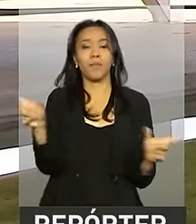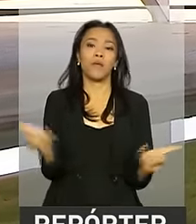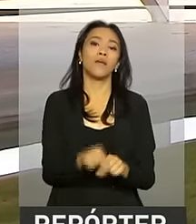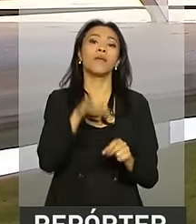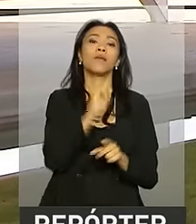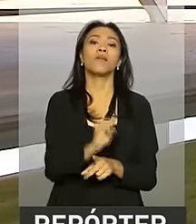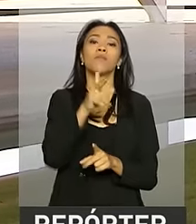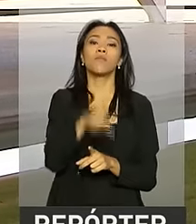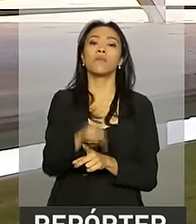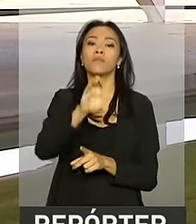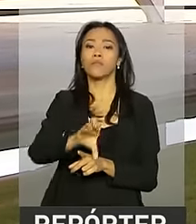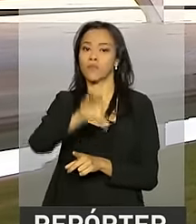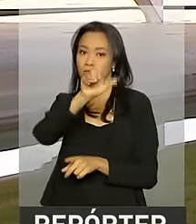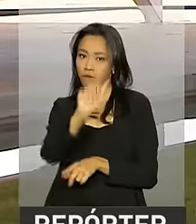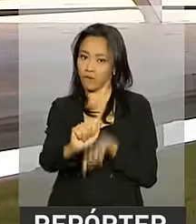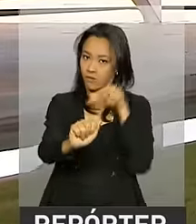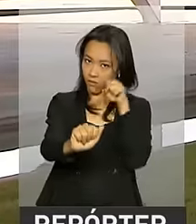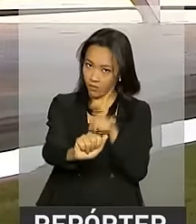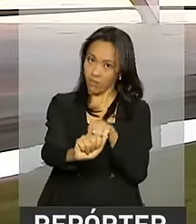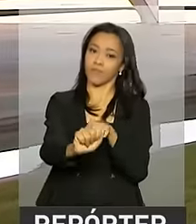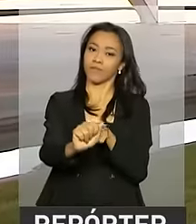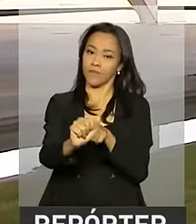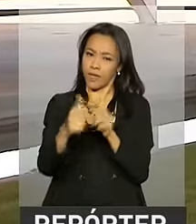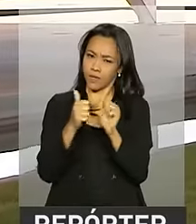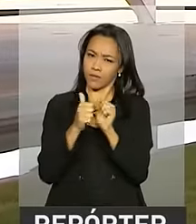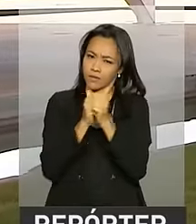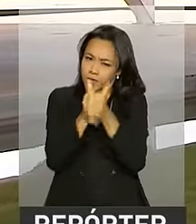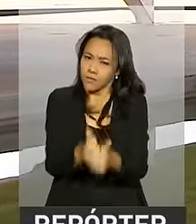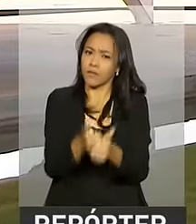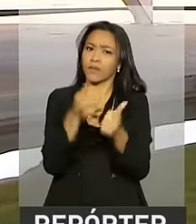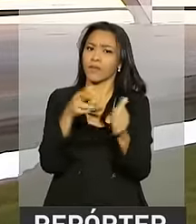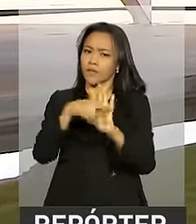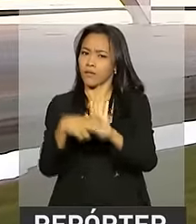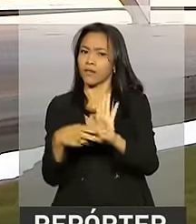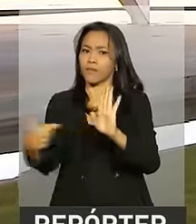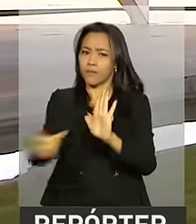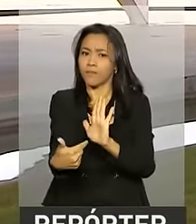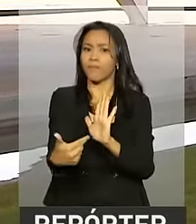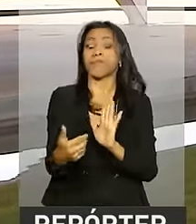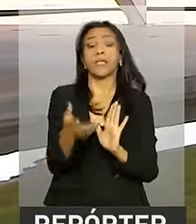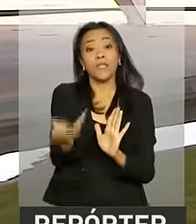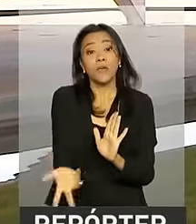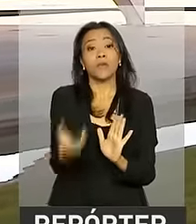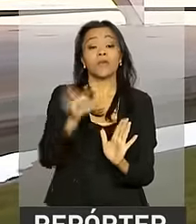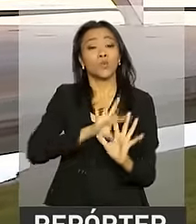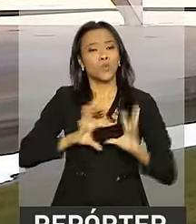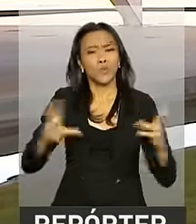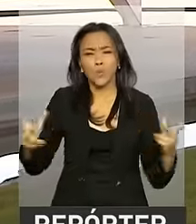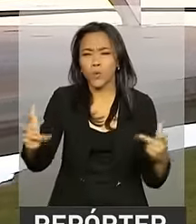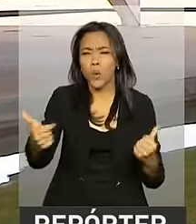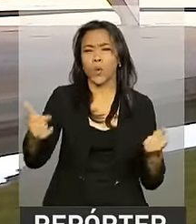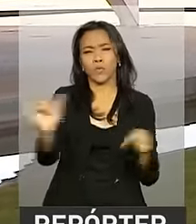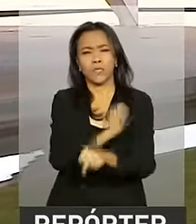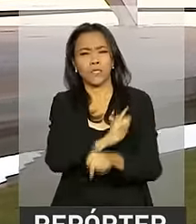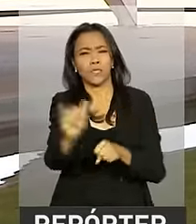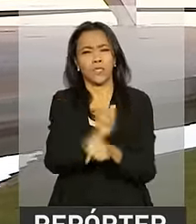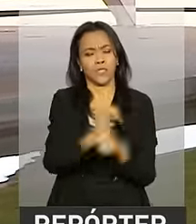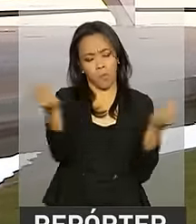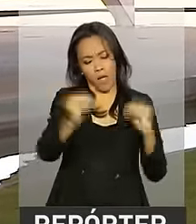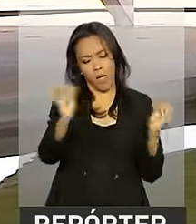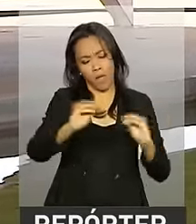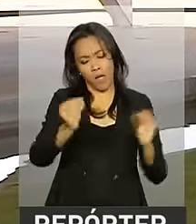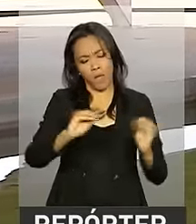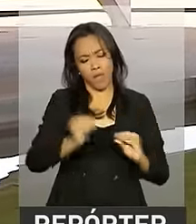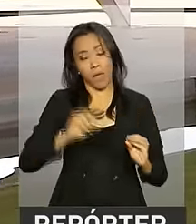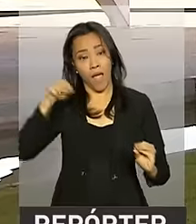Nacional de preços ao consumidor amplo o IPCA a lei orçamentária anual define todas as ações do governo federal Essa